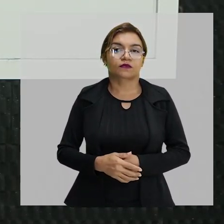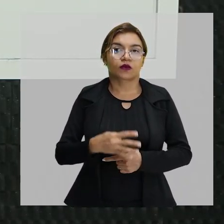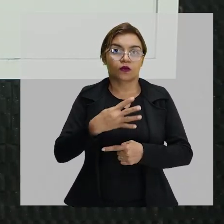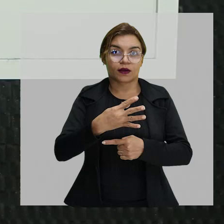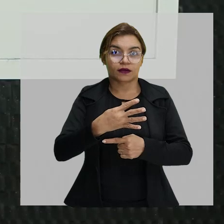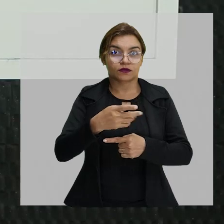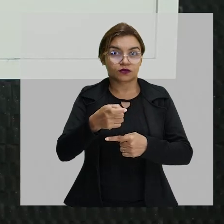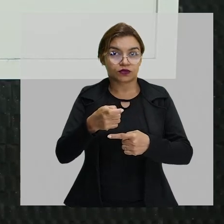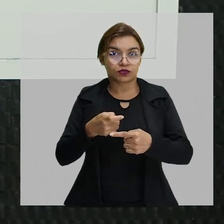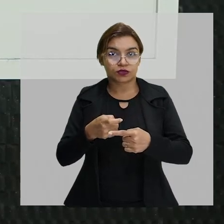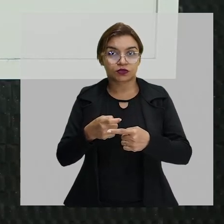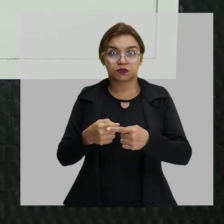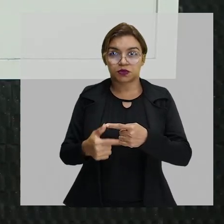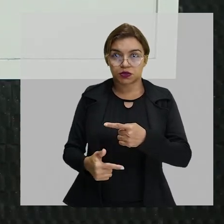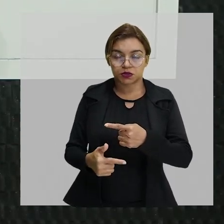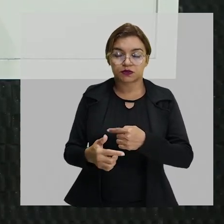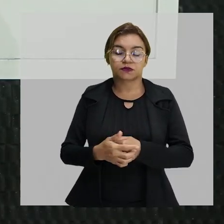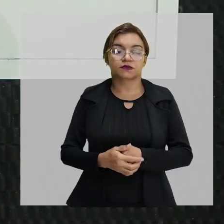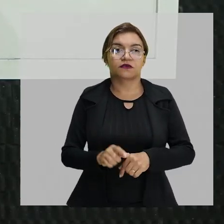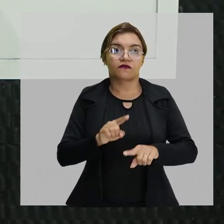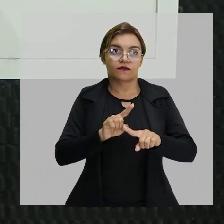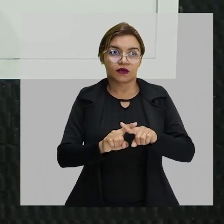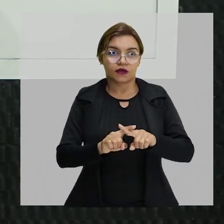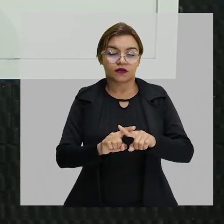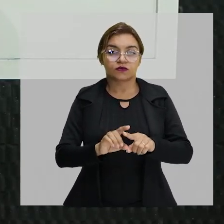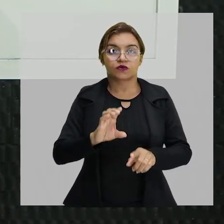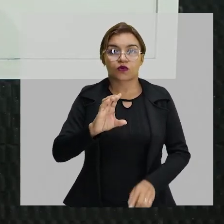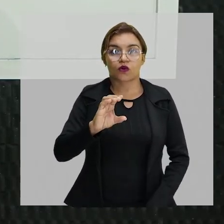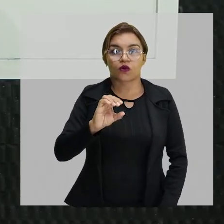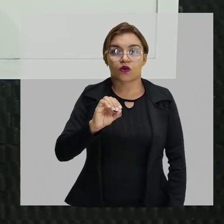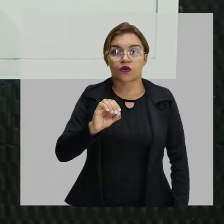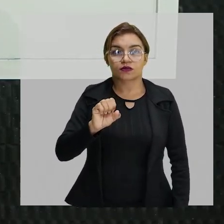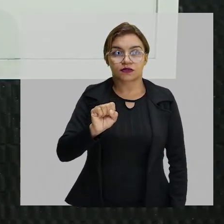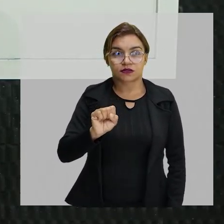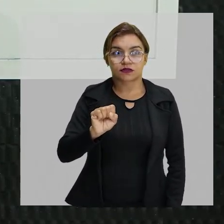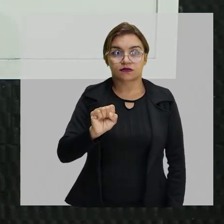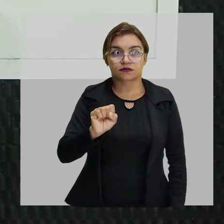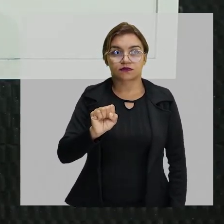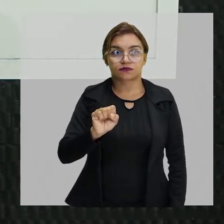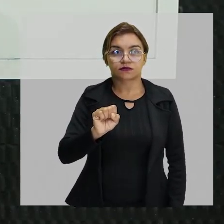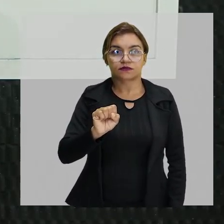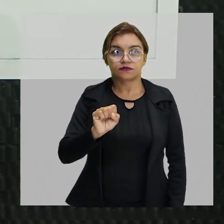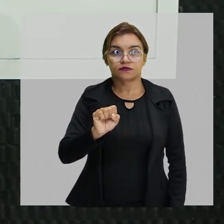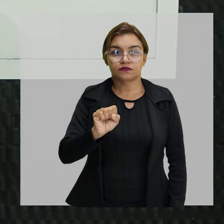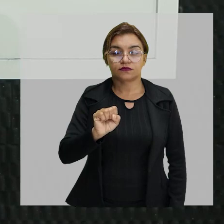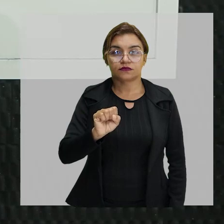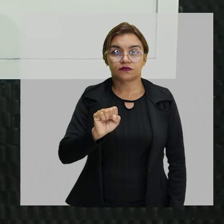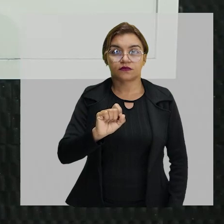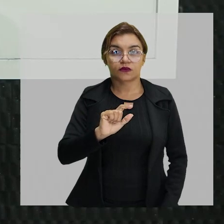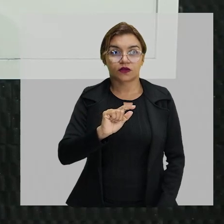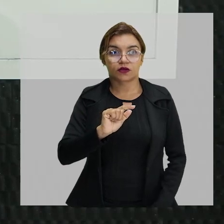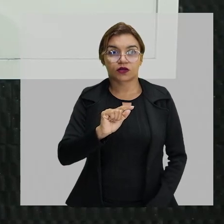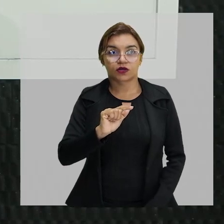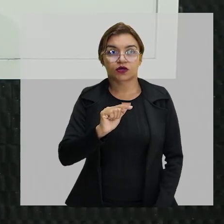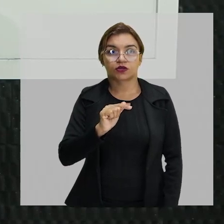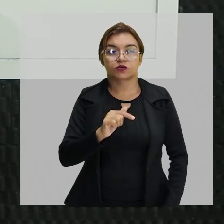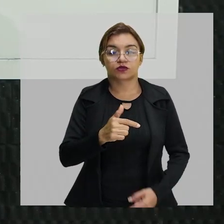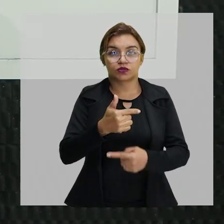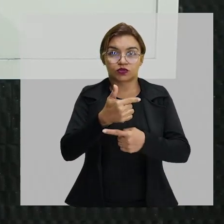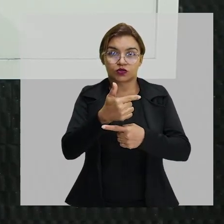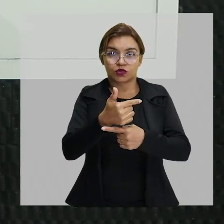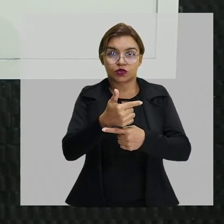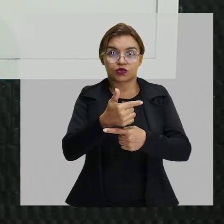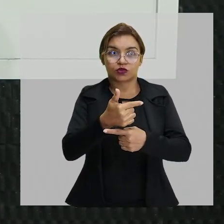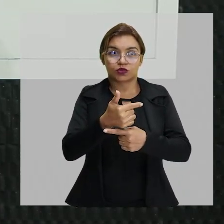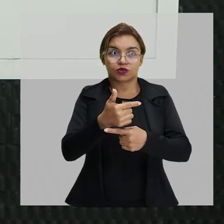certo? Vezes o cosseno de 2x dividido